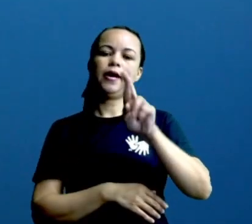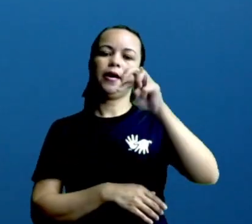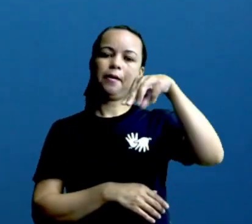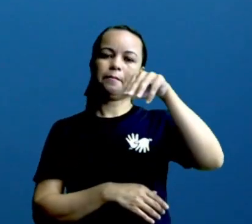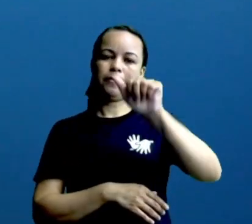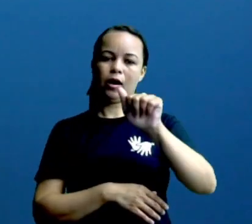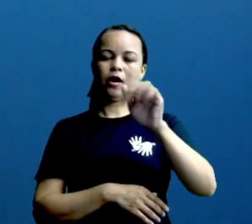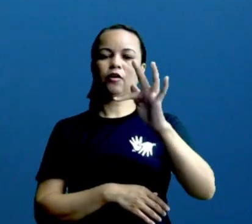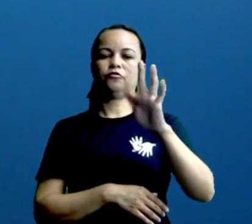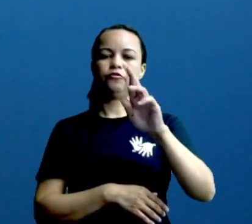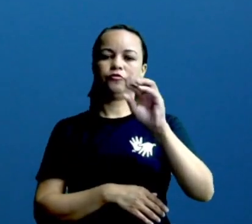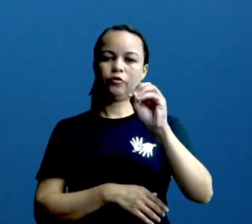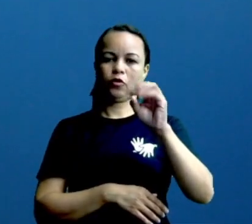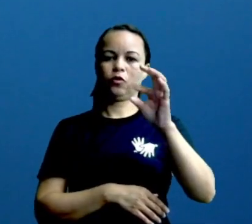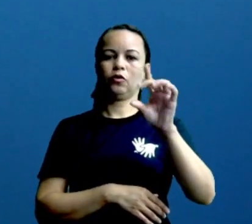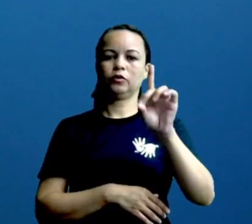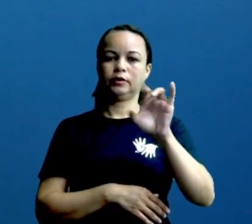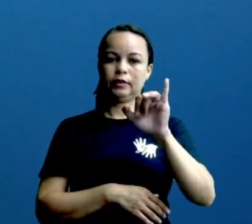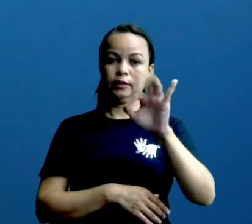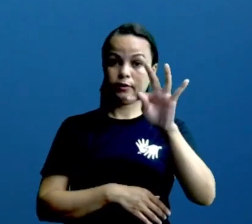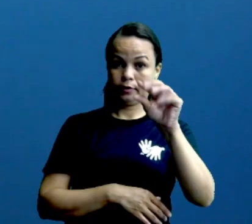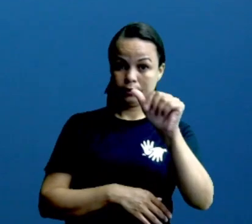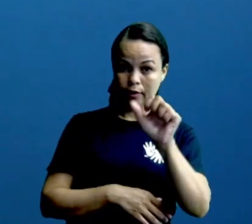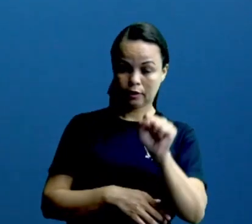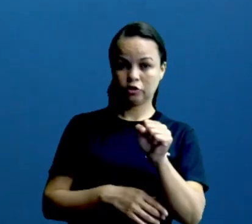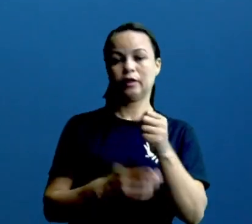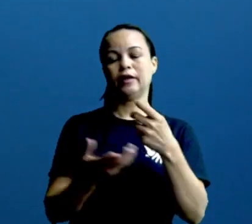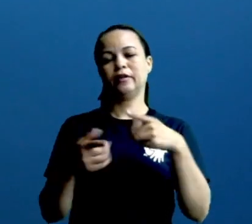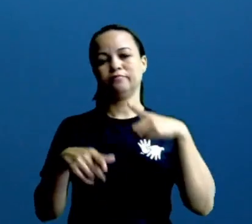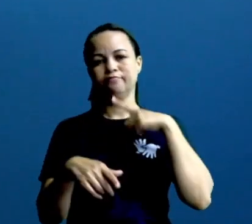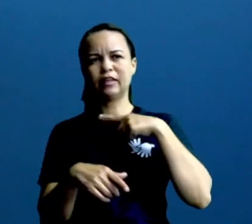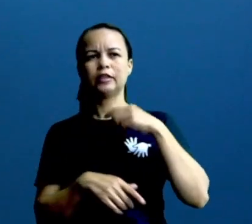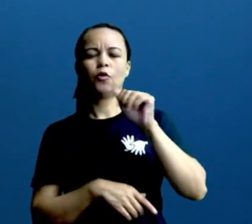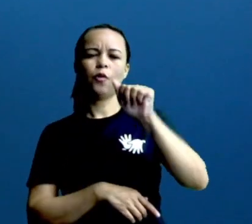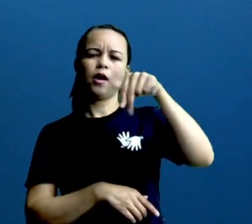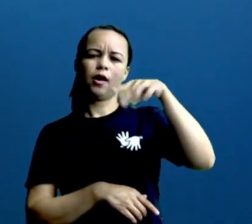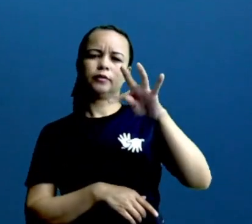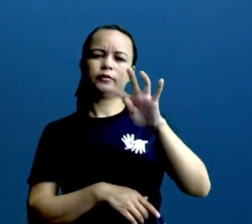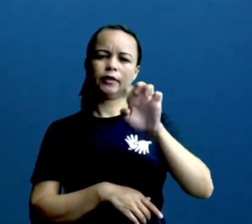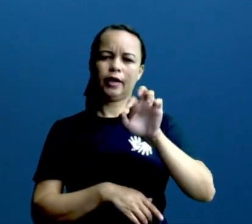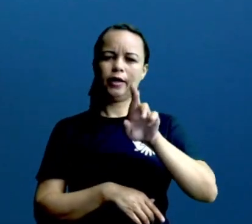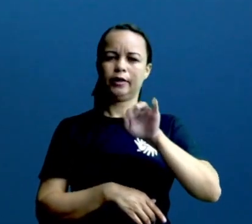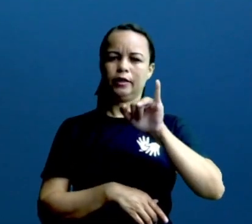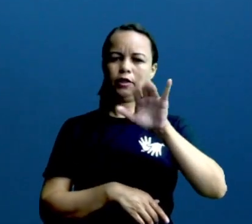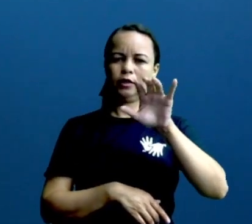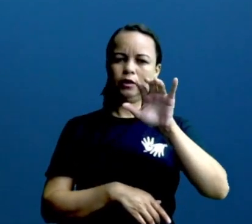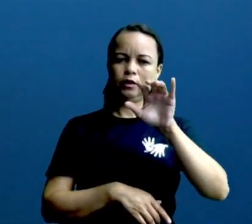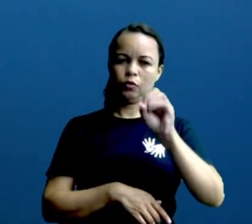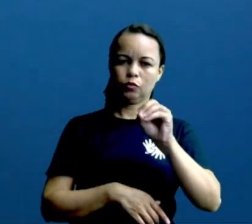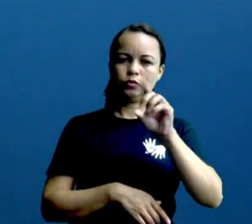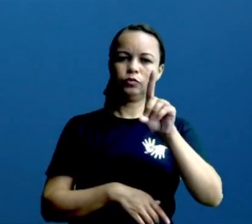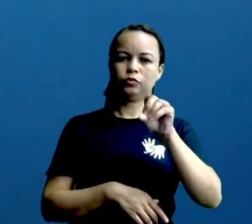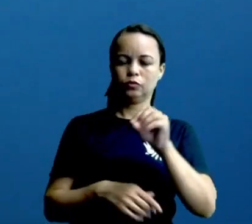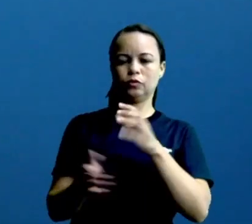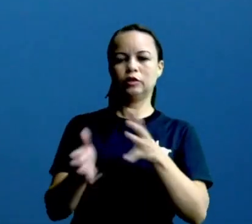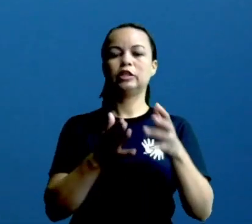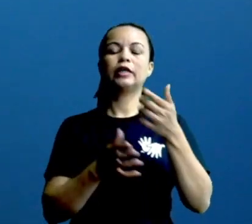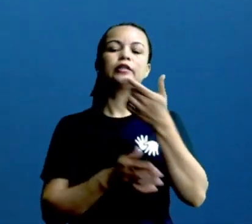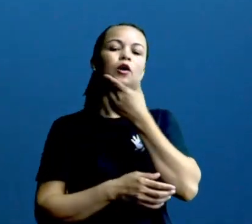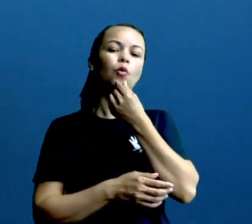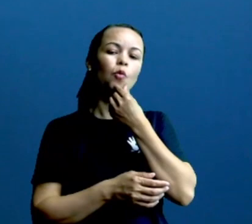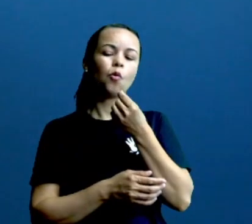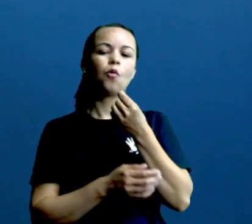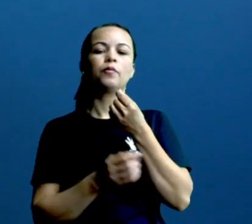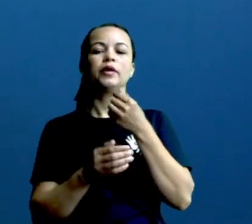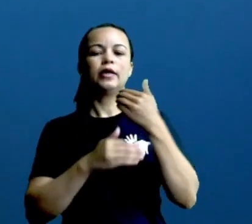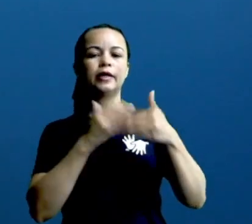Ele produz as duas estruturas, o gameta. Ele vai ter o anterídeo, que produz o anterozoide, que é o gameta masculino, e o